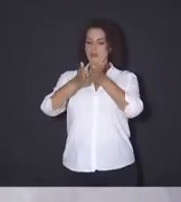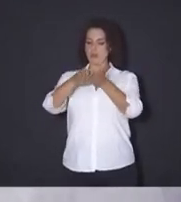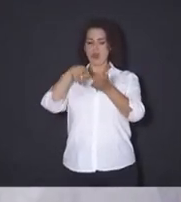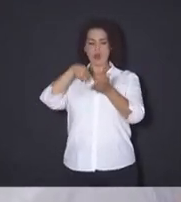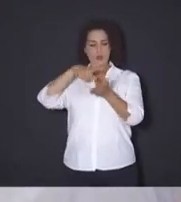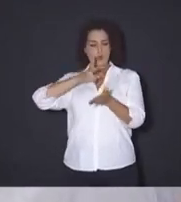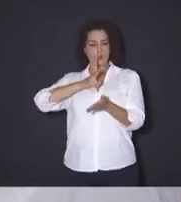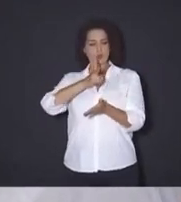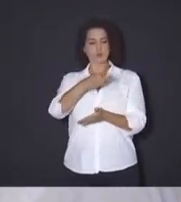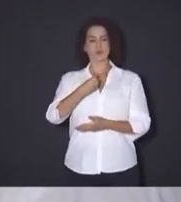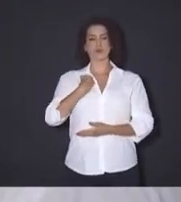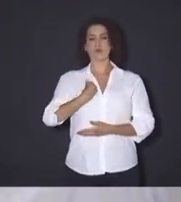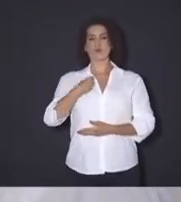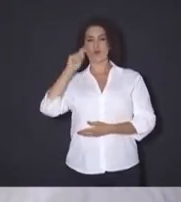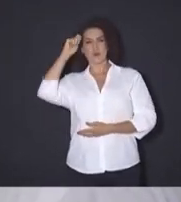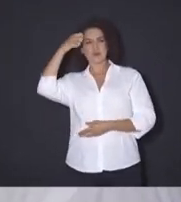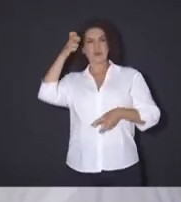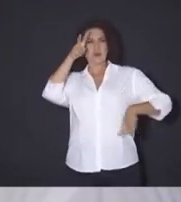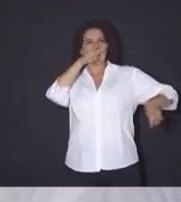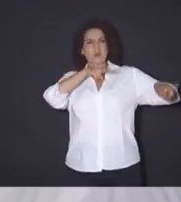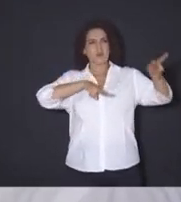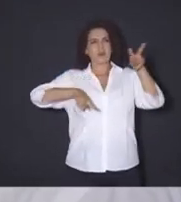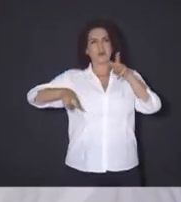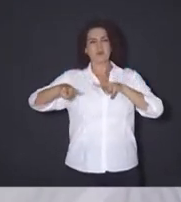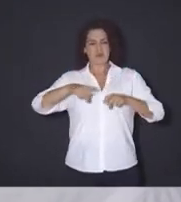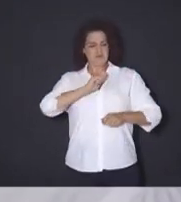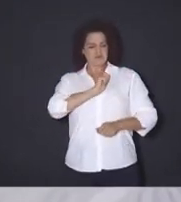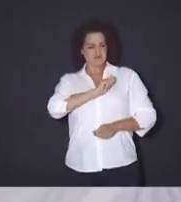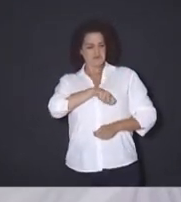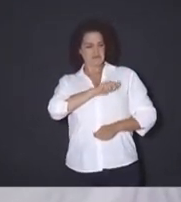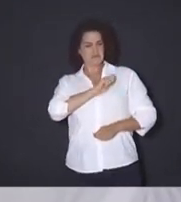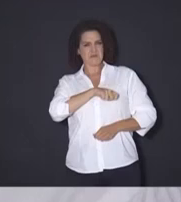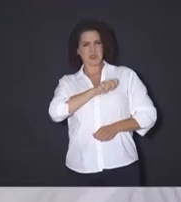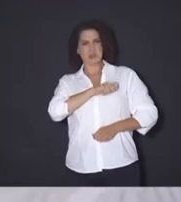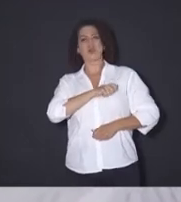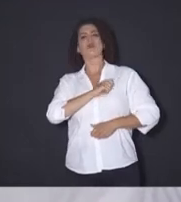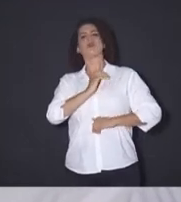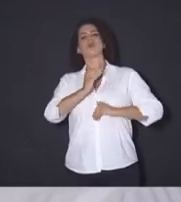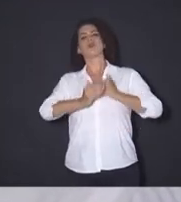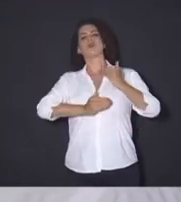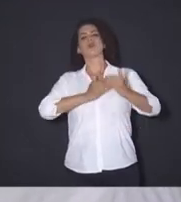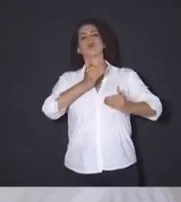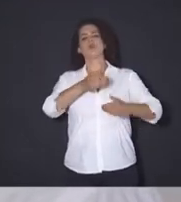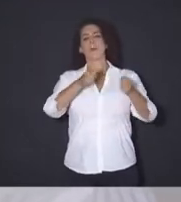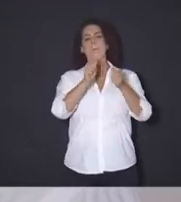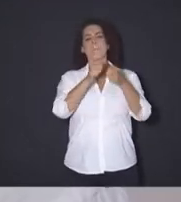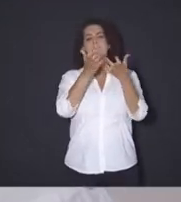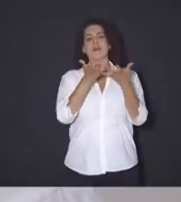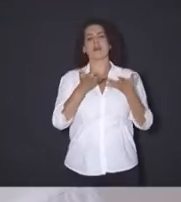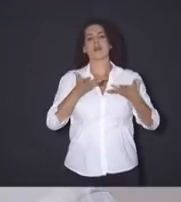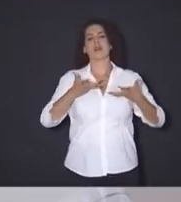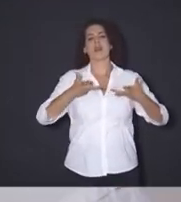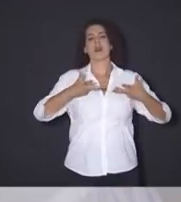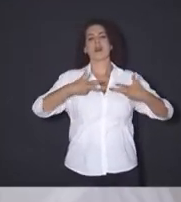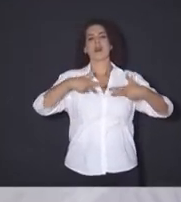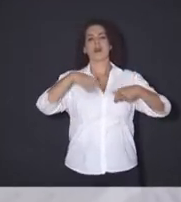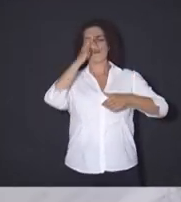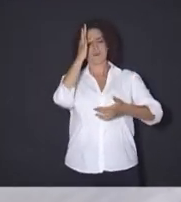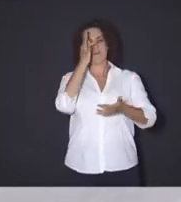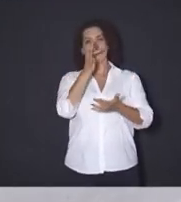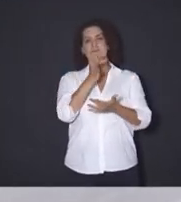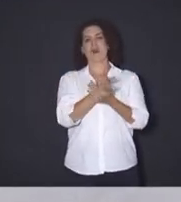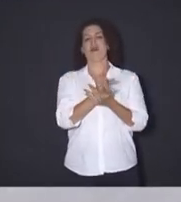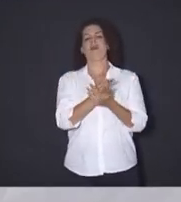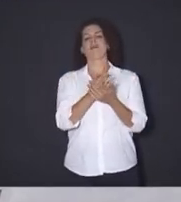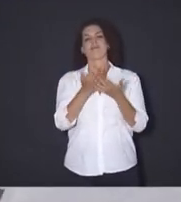negro que viu a crueldade bem de frente e ainda produzir milagres de fé no extremo ocidente ora isso é